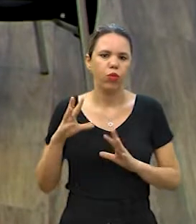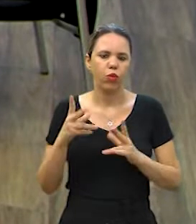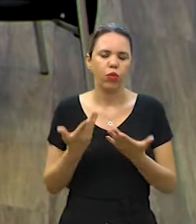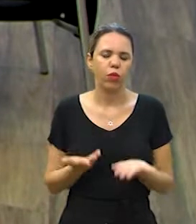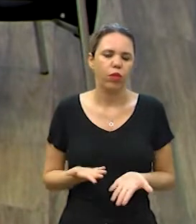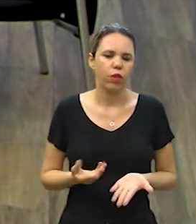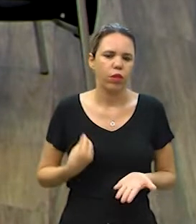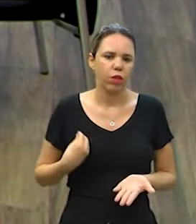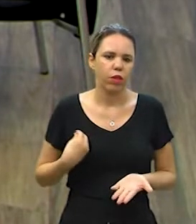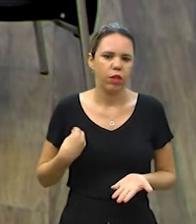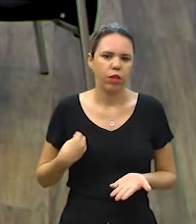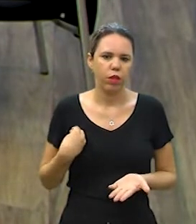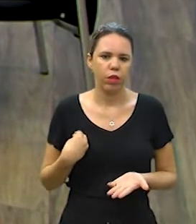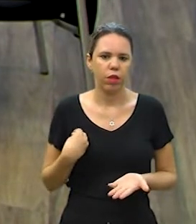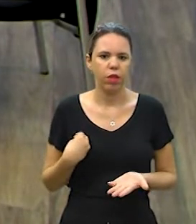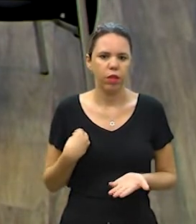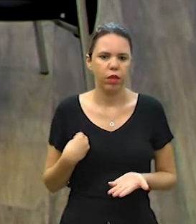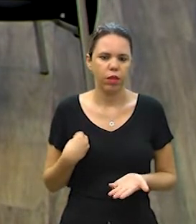trabalhadoras, eles são